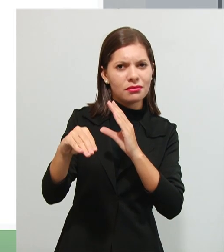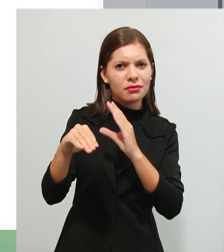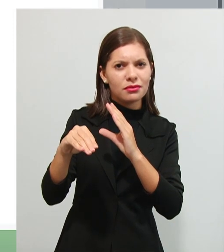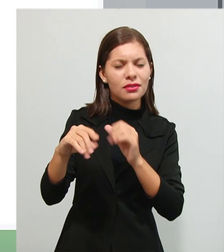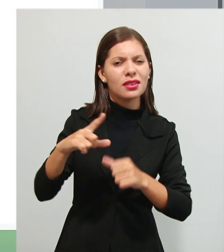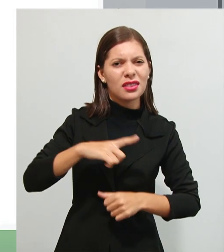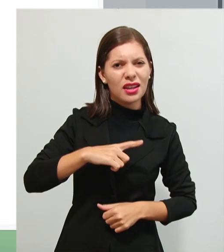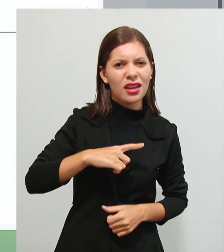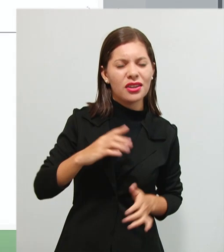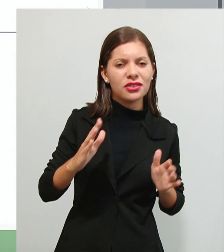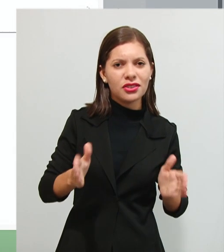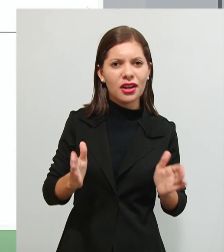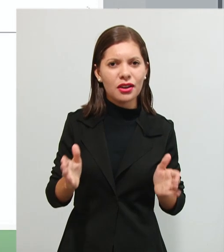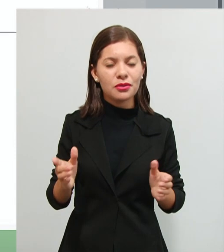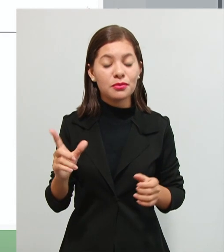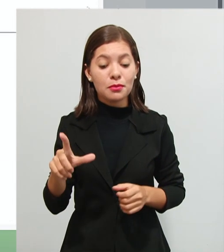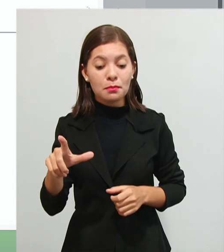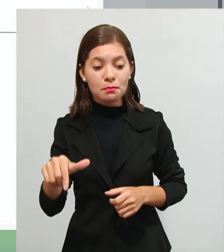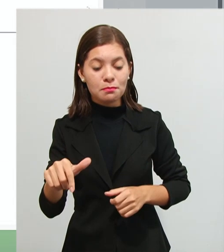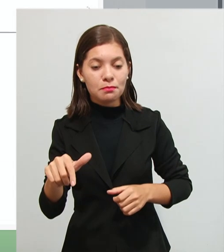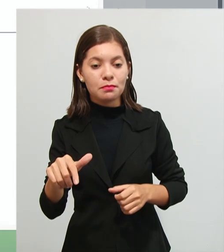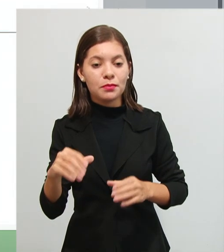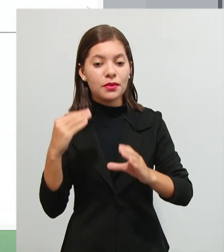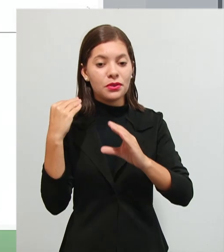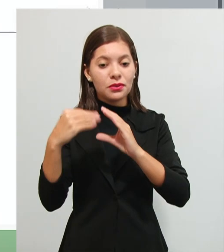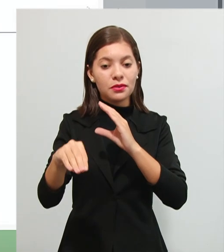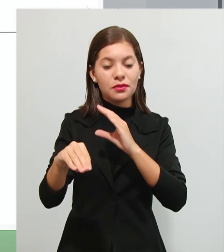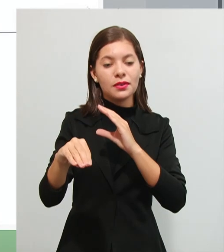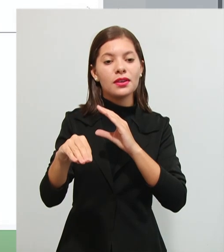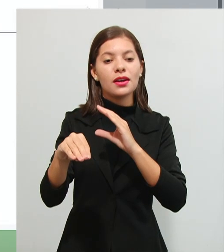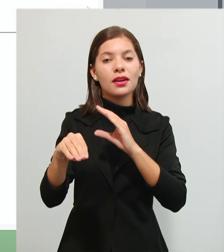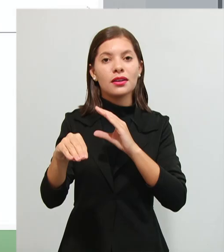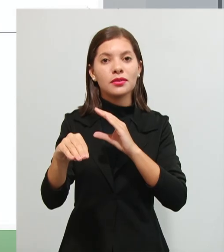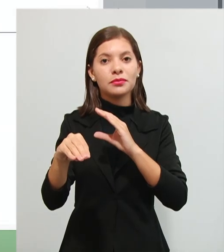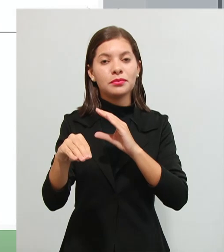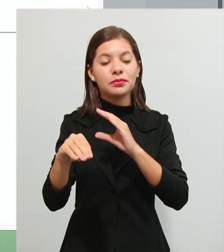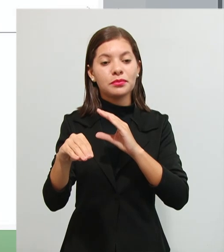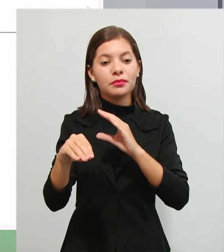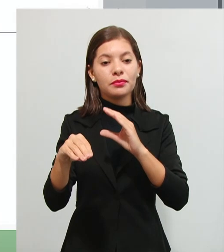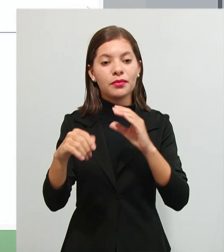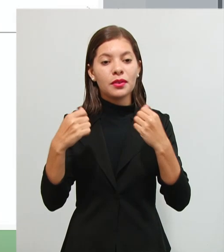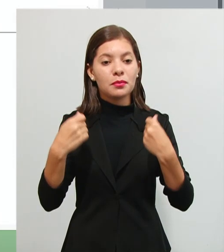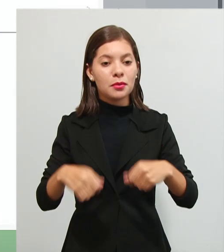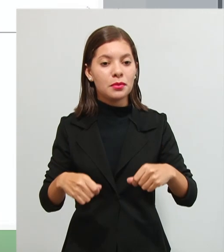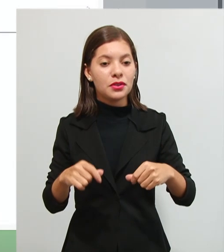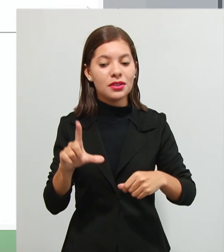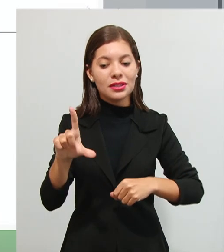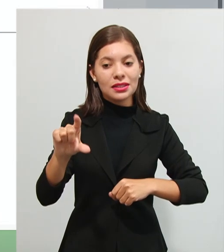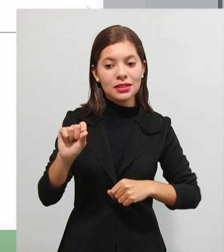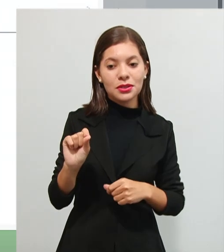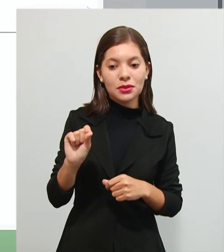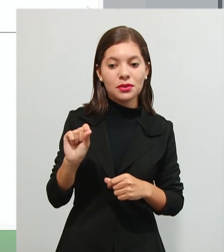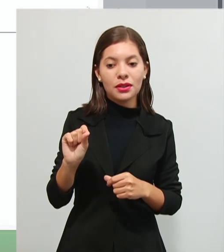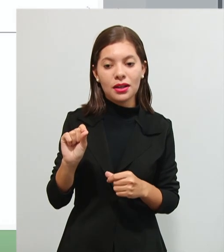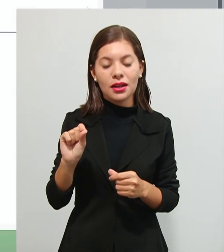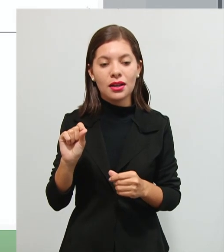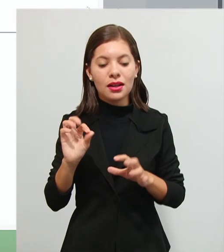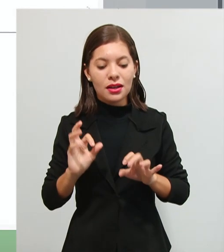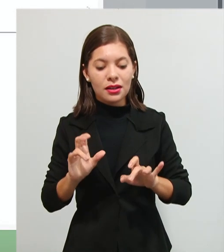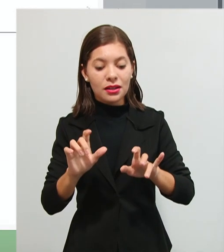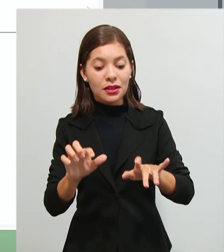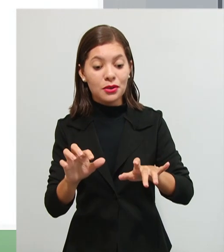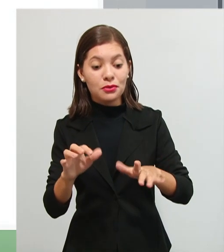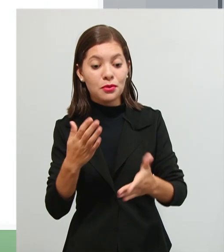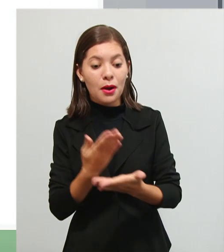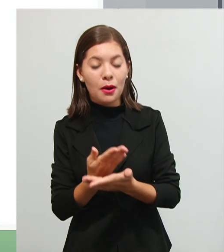marcar a opção enviar um arquivo. E ele vai permitir selecionar esse arquivo e eu vou colocar aqui a aula